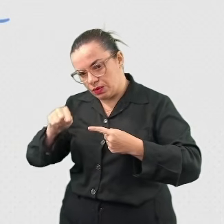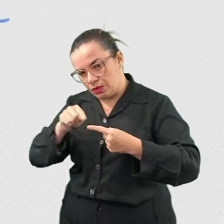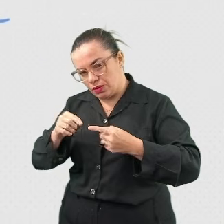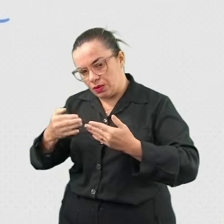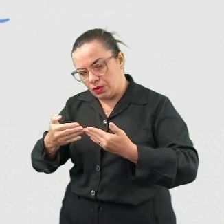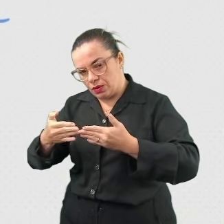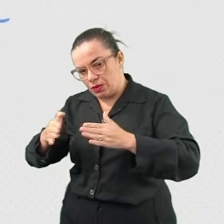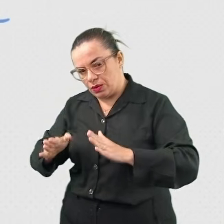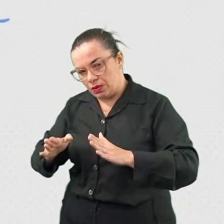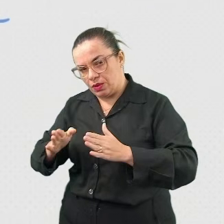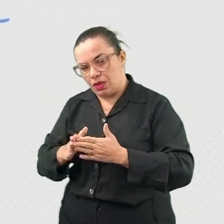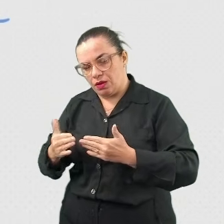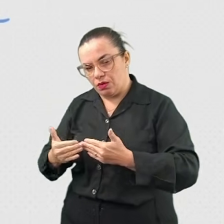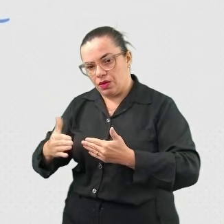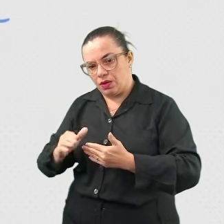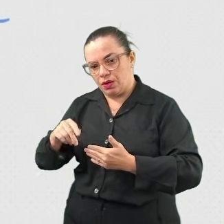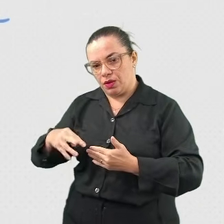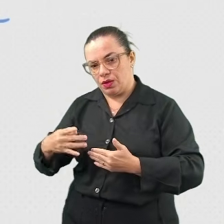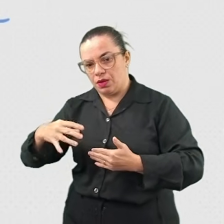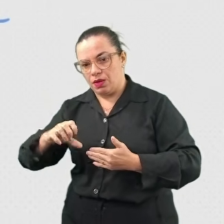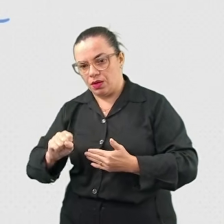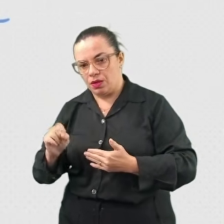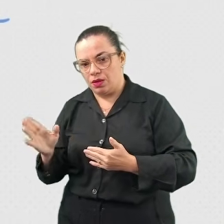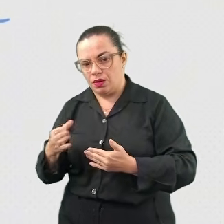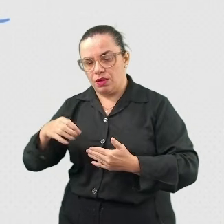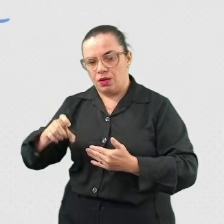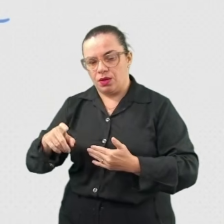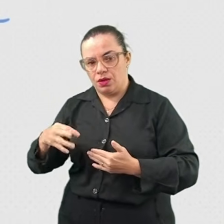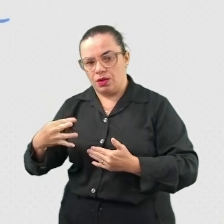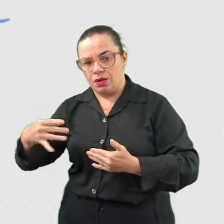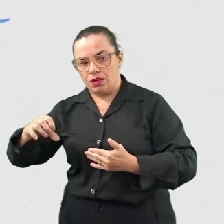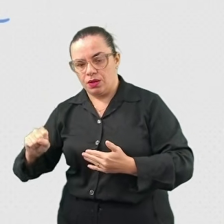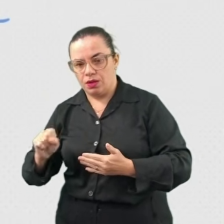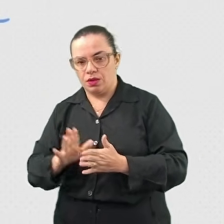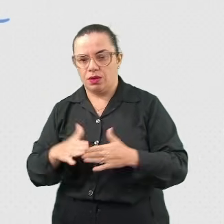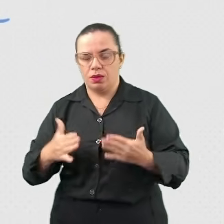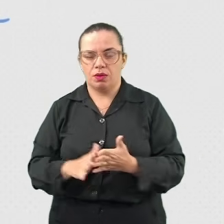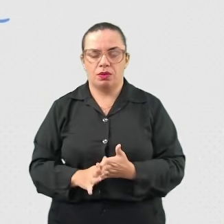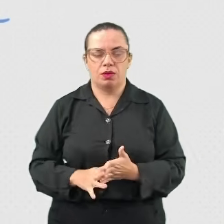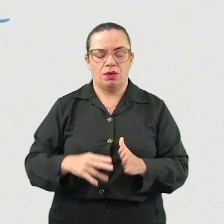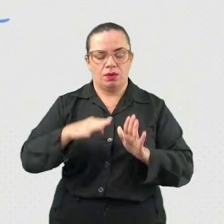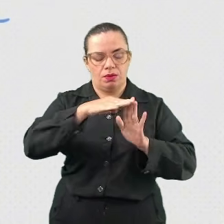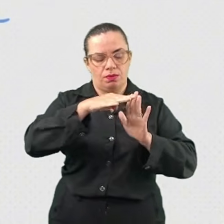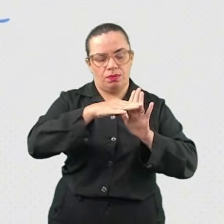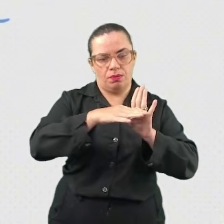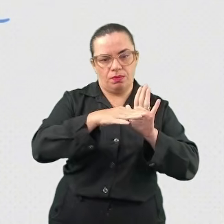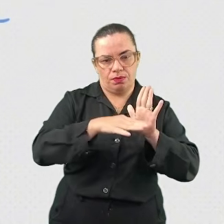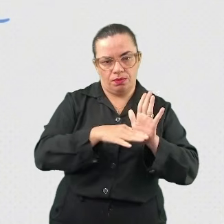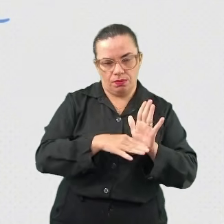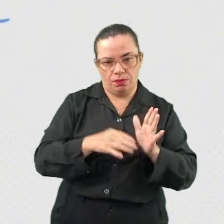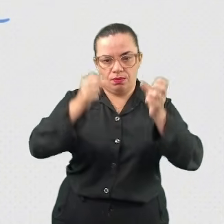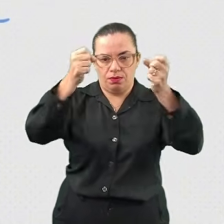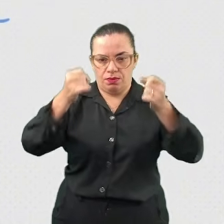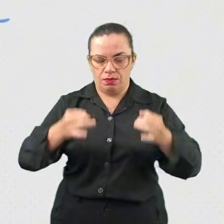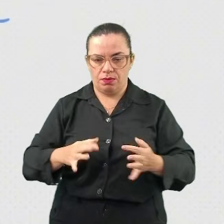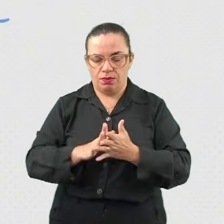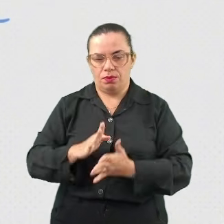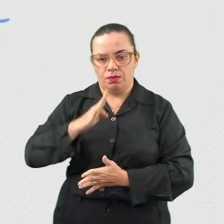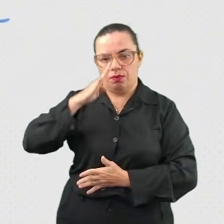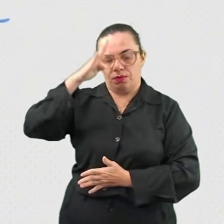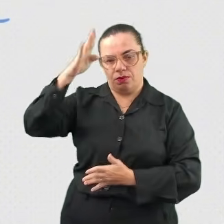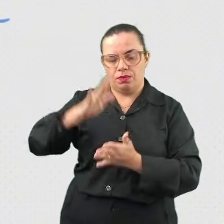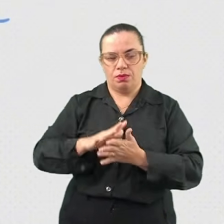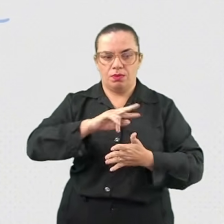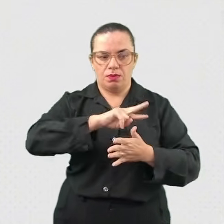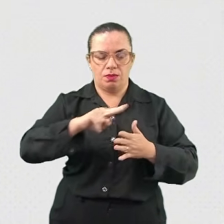chamada de ângulo externo. Então, vértices, lados, ângulos internos e ângulos externos são os principais elementos